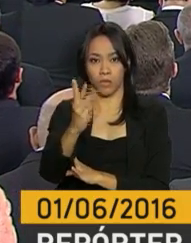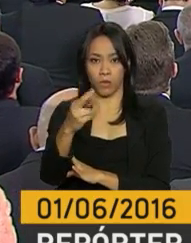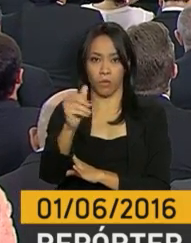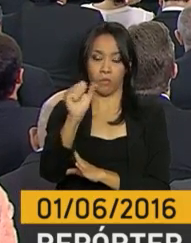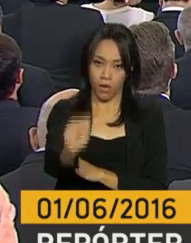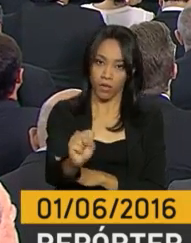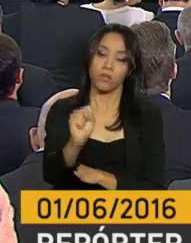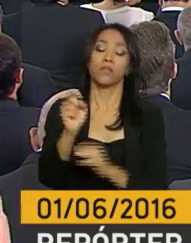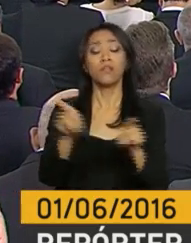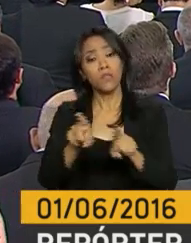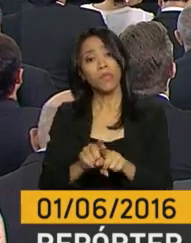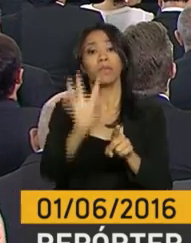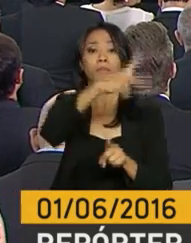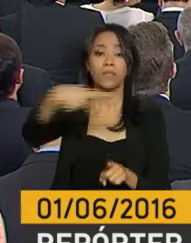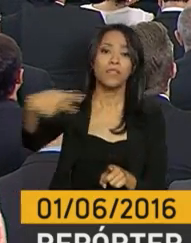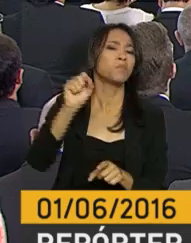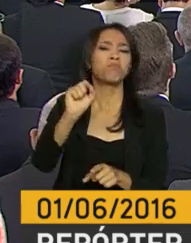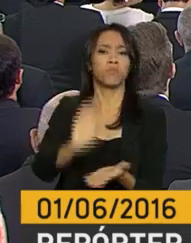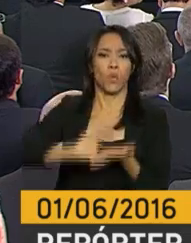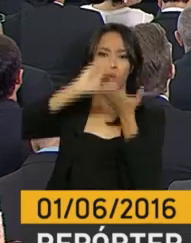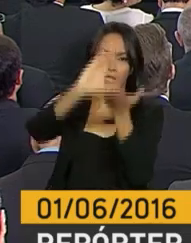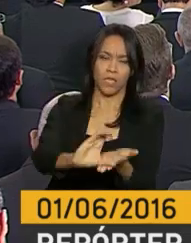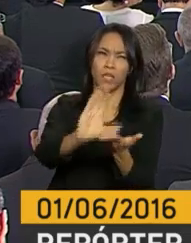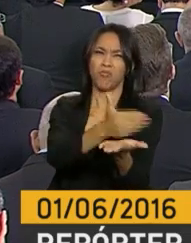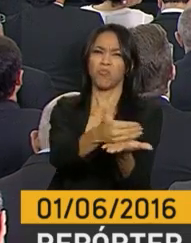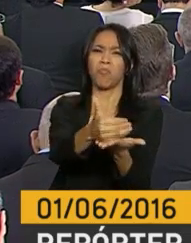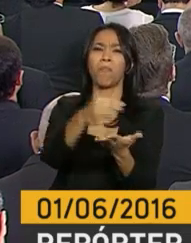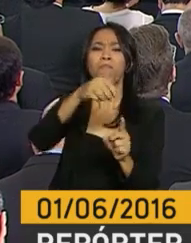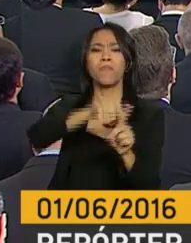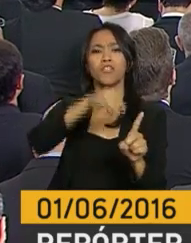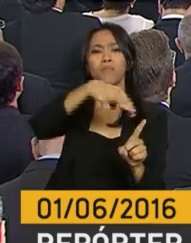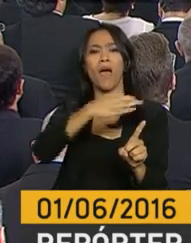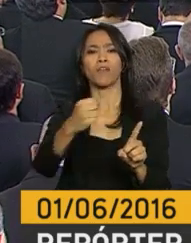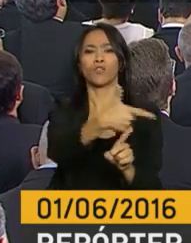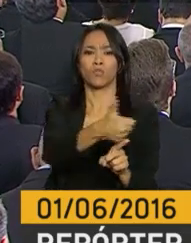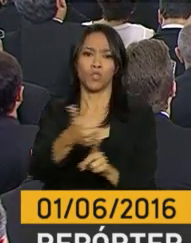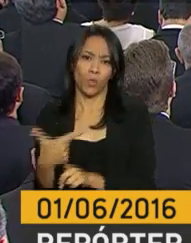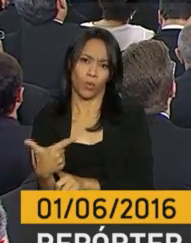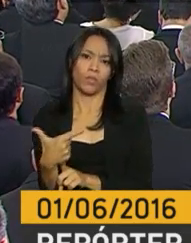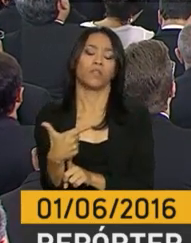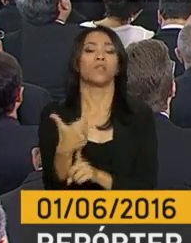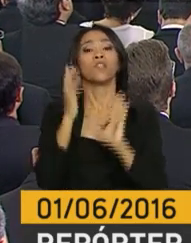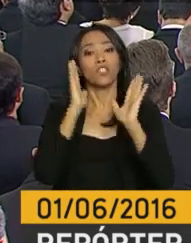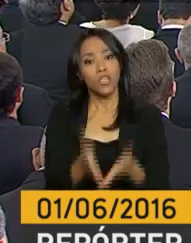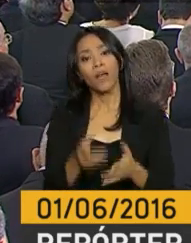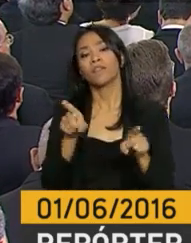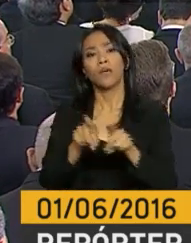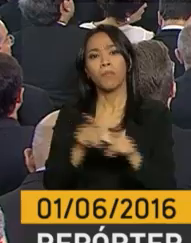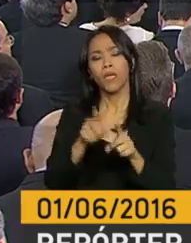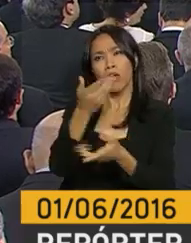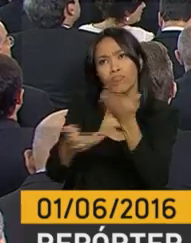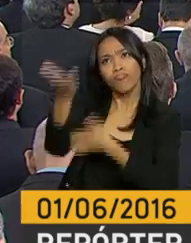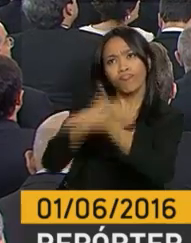2002 e presidente do conselho a partir de março de 2002 foi consultor do fundo